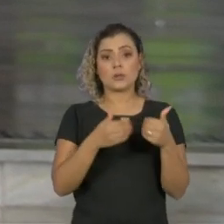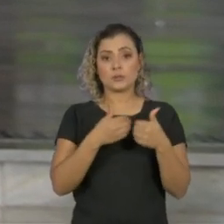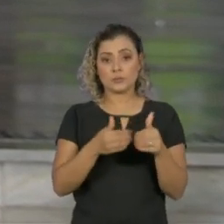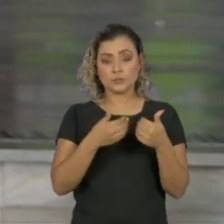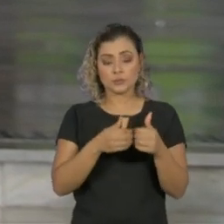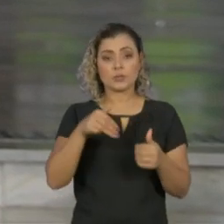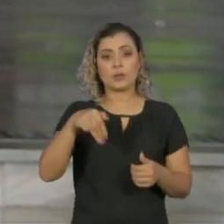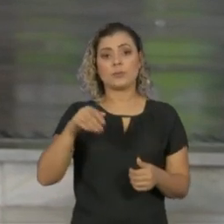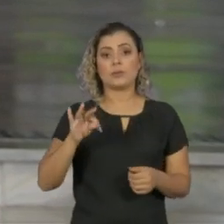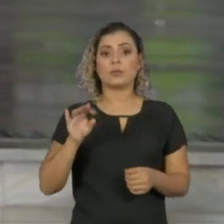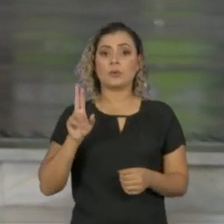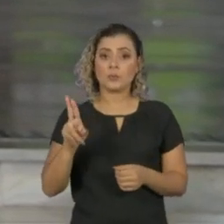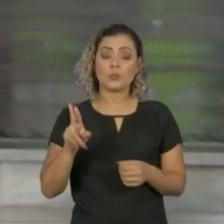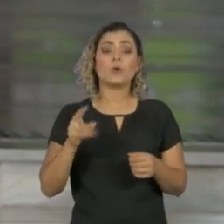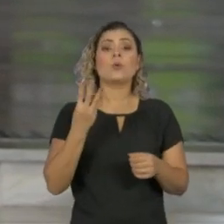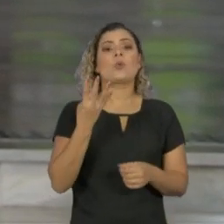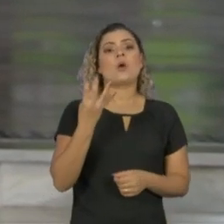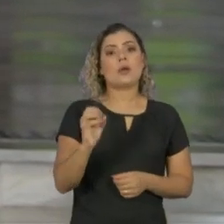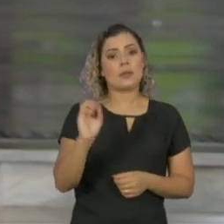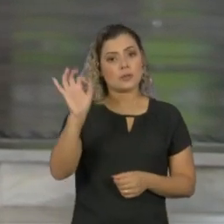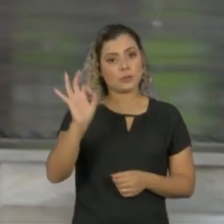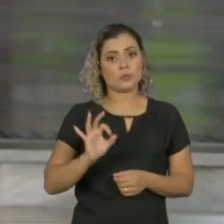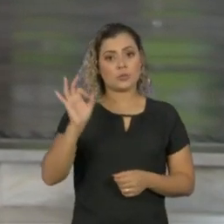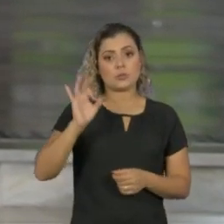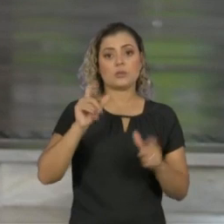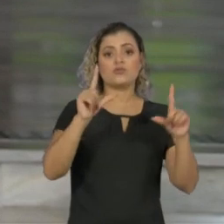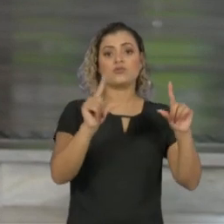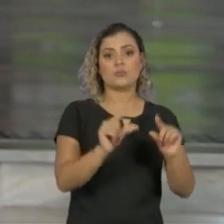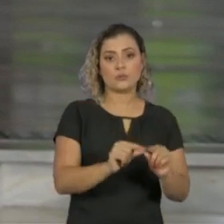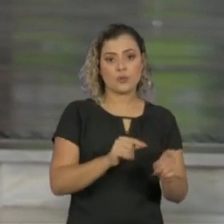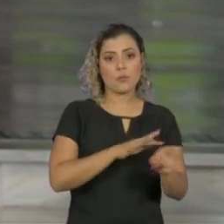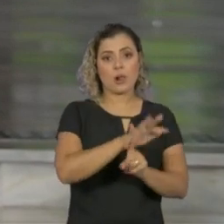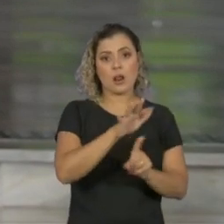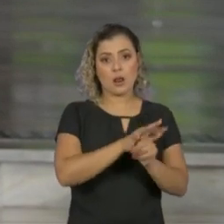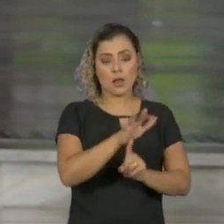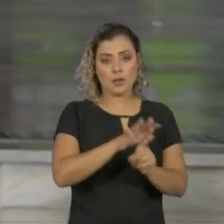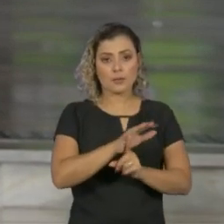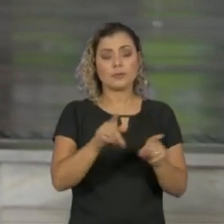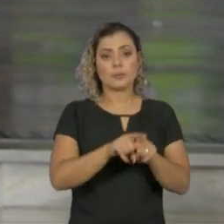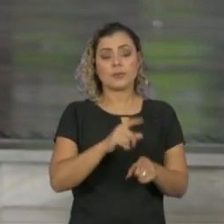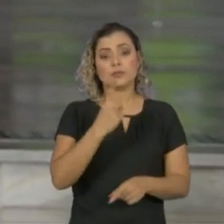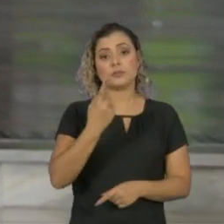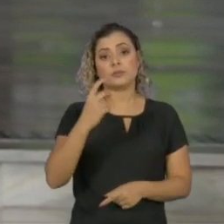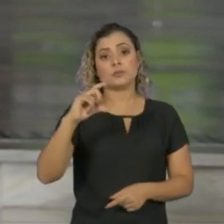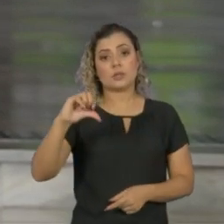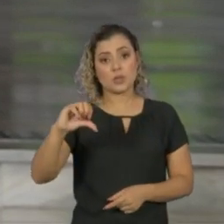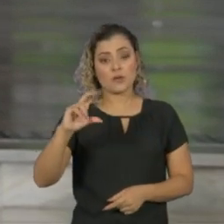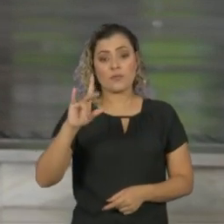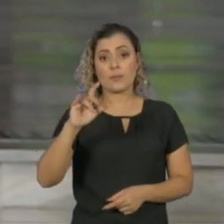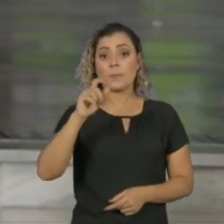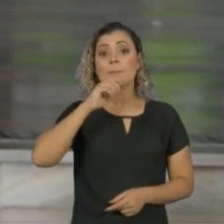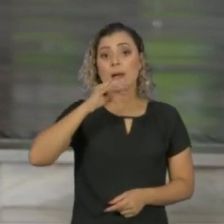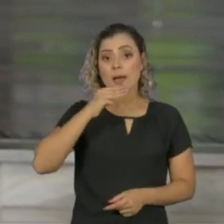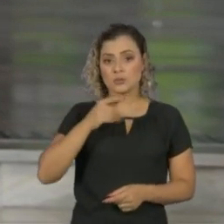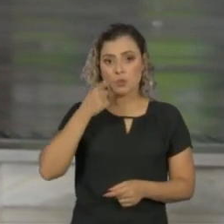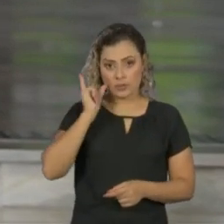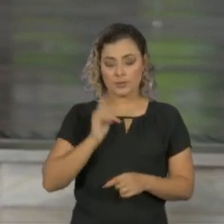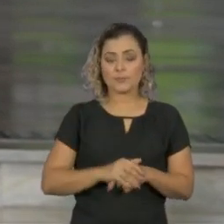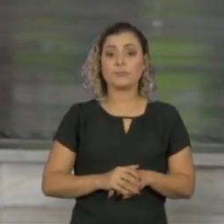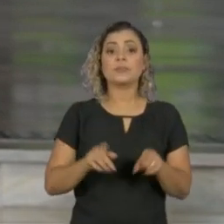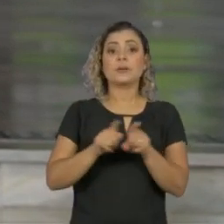intermunicipais, menos 40% até ontem, dia 19 de março. CPTM, os trens,